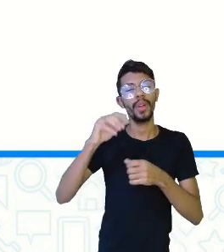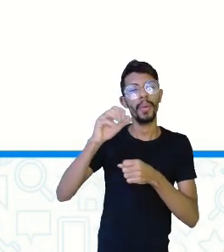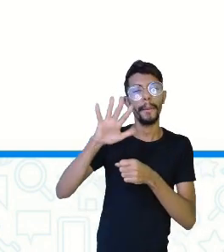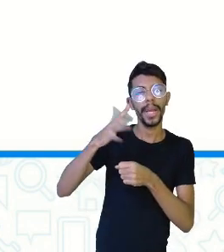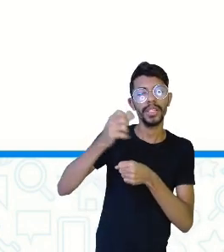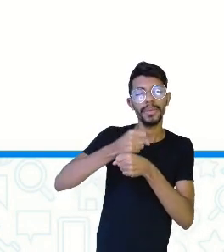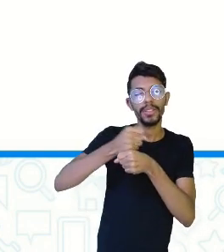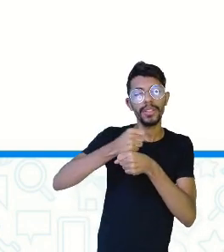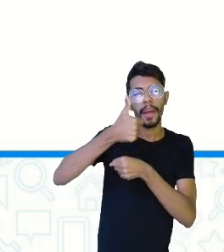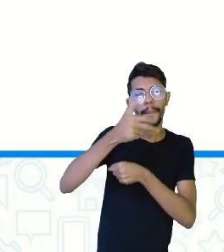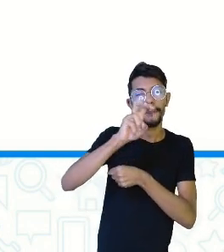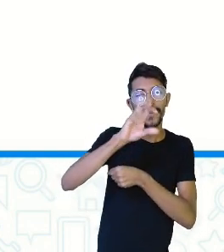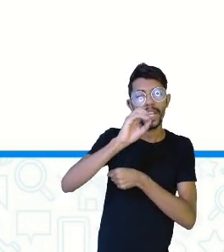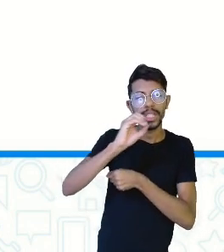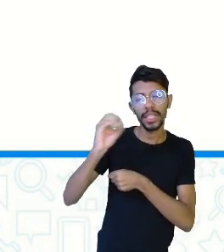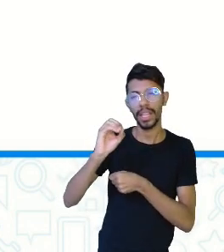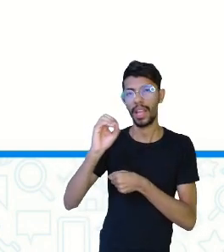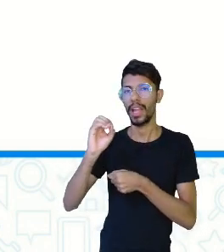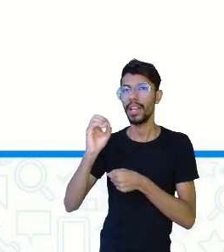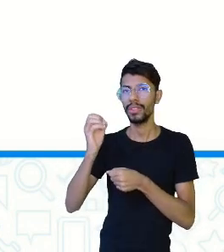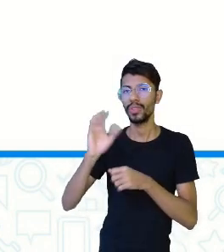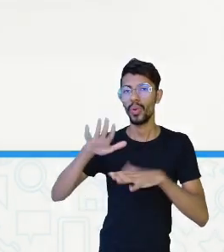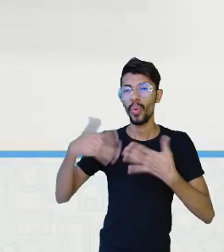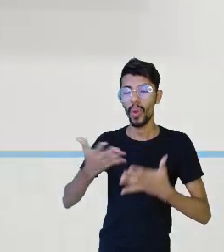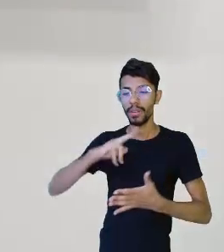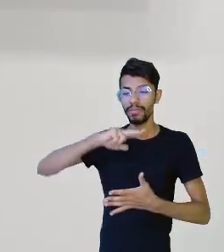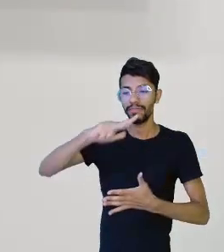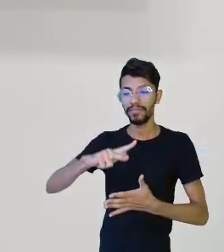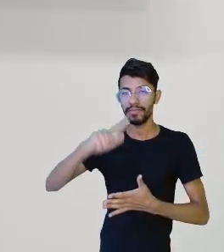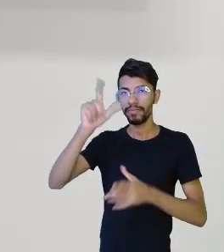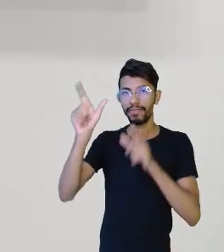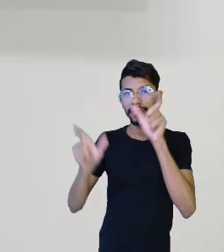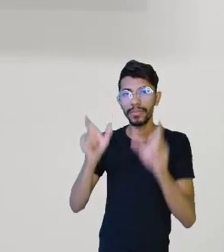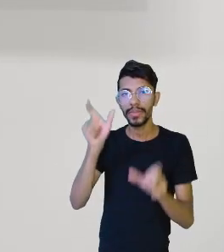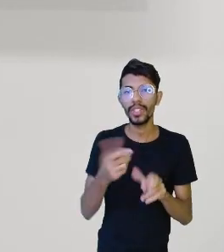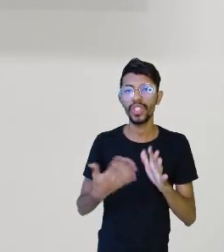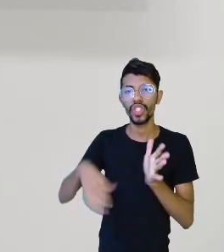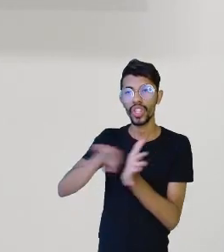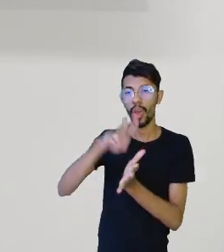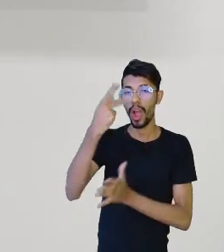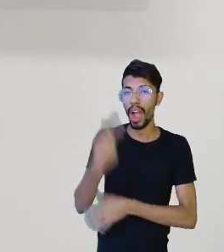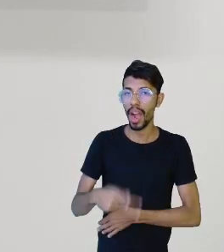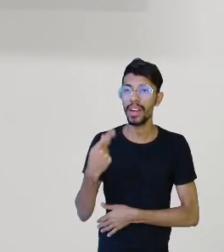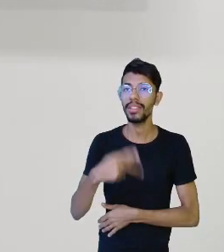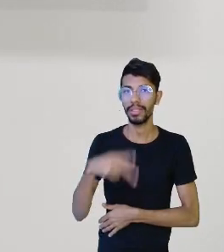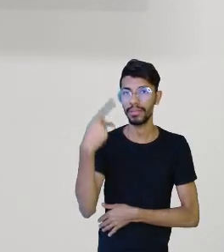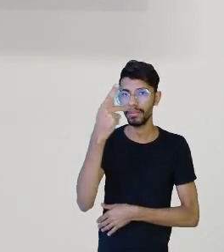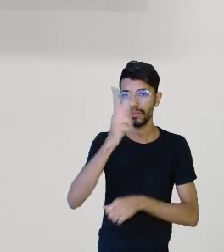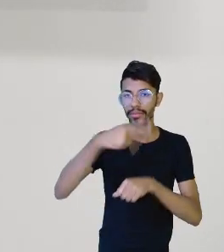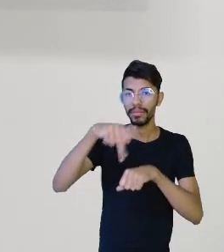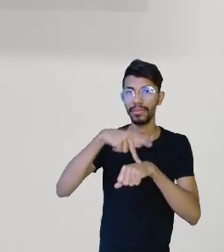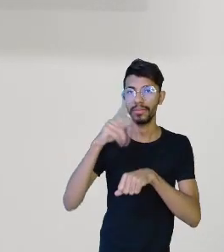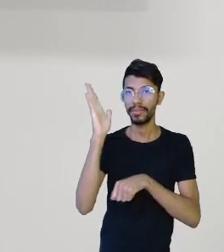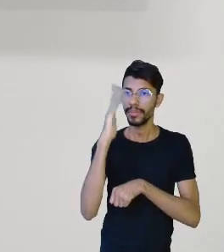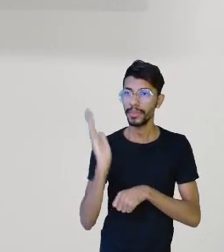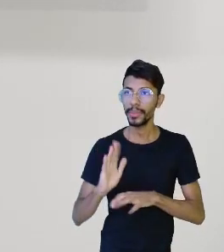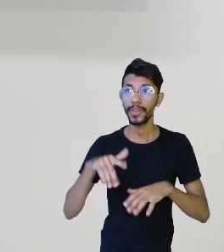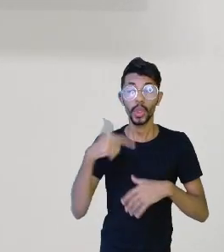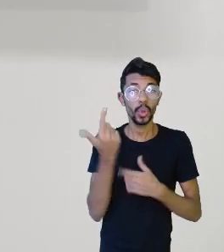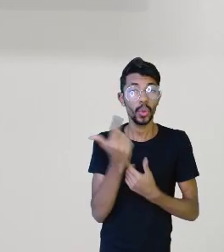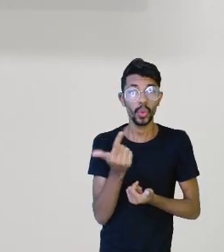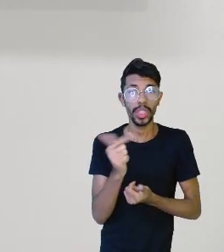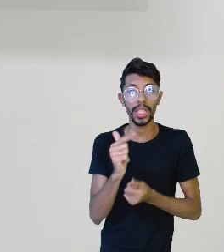foi a época da chegada dos portugueses aqui no nosso país, não existiam alguns tipos de transporte que nós temos